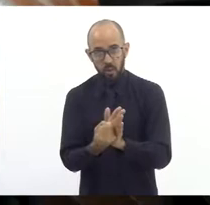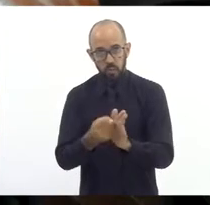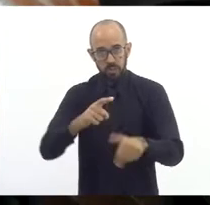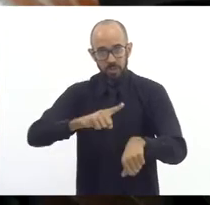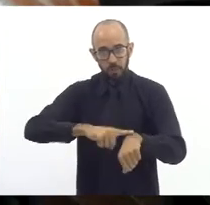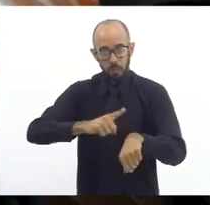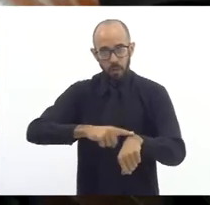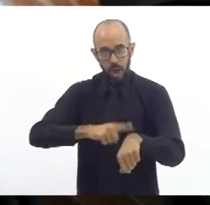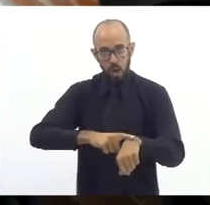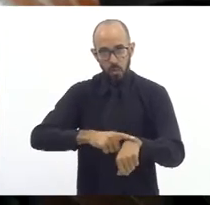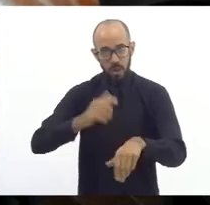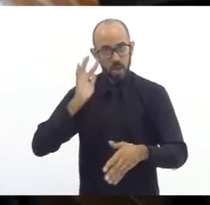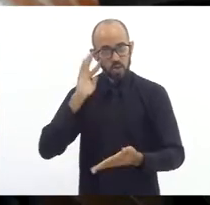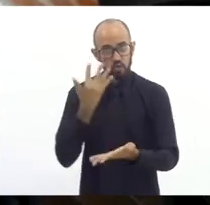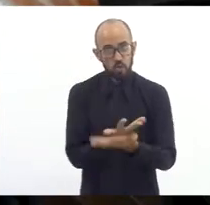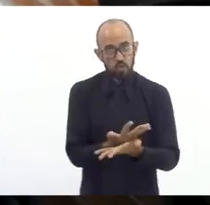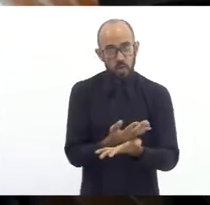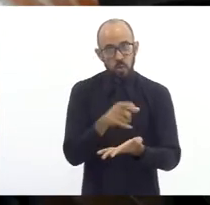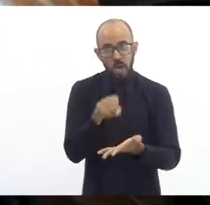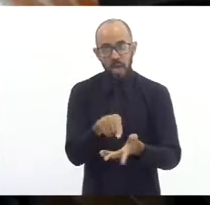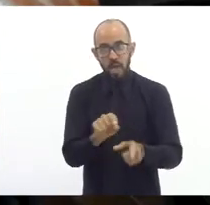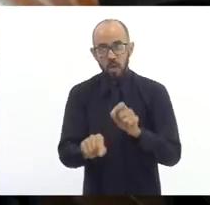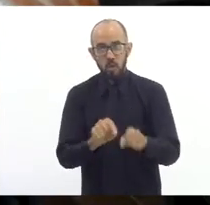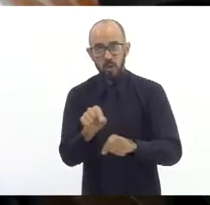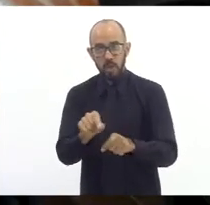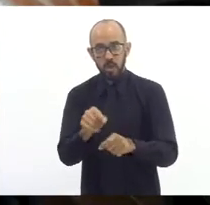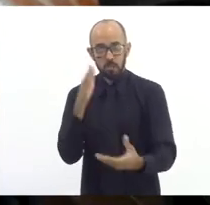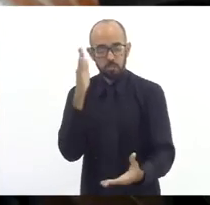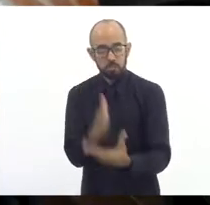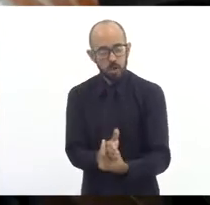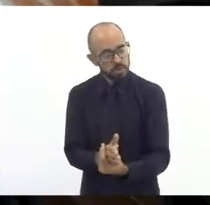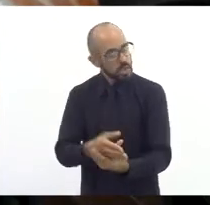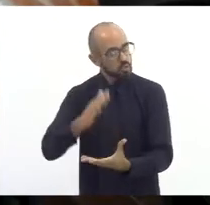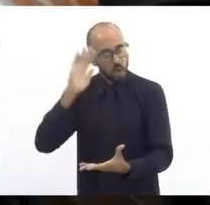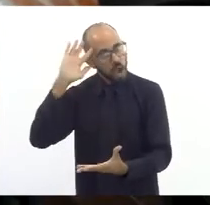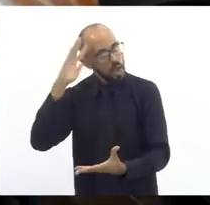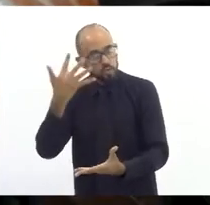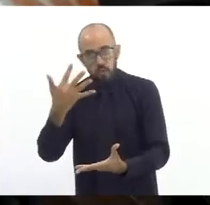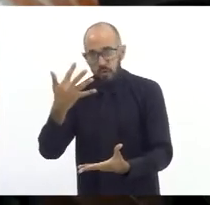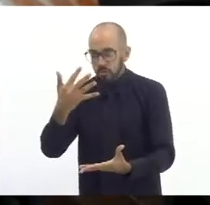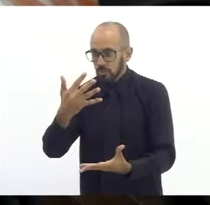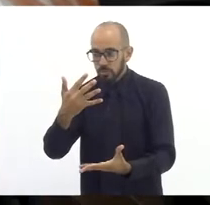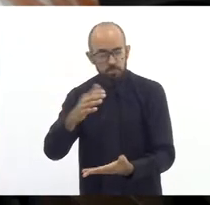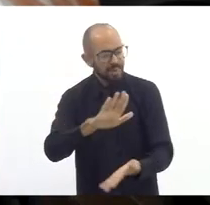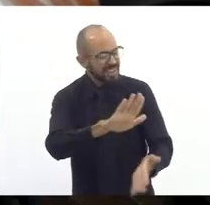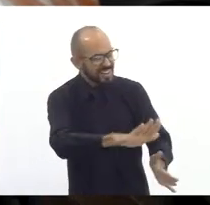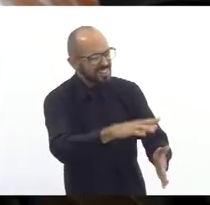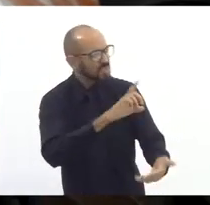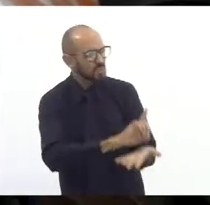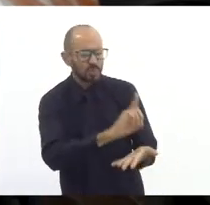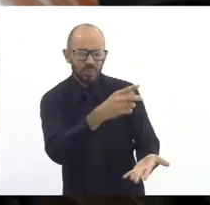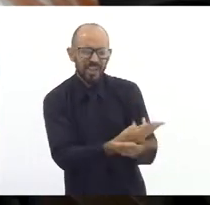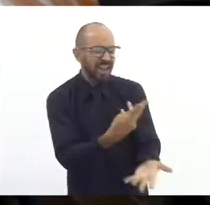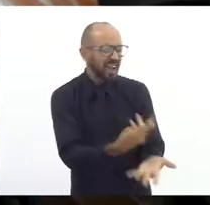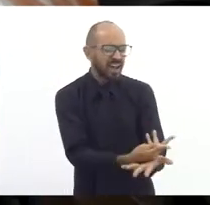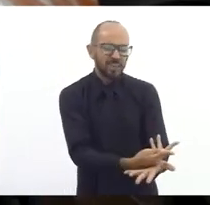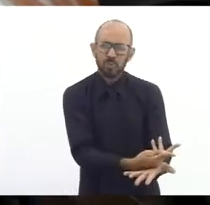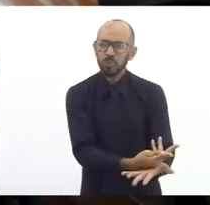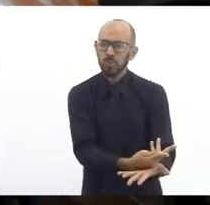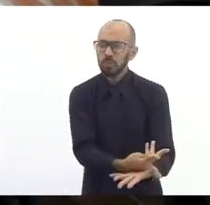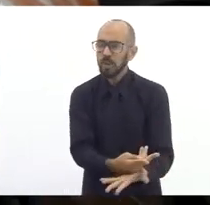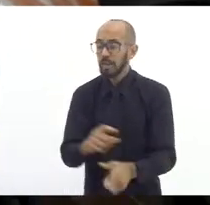pela resolução é o trânsito em julgado do processo. Mas a partir tá do momento errado, que a multa está